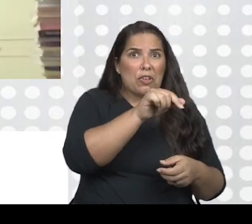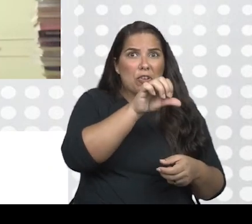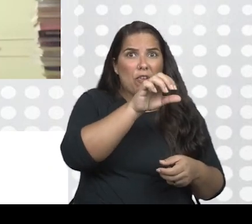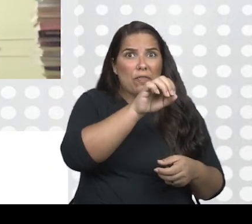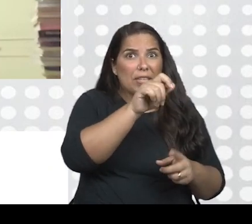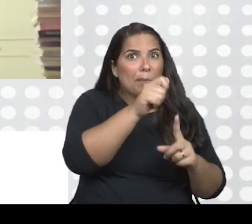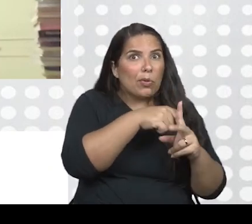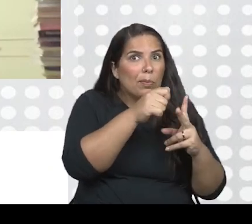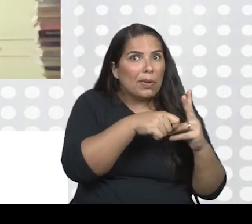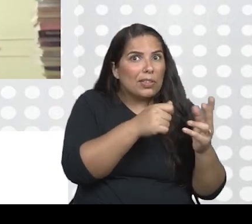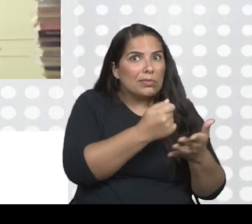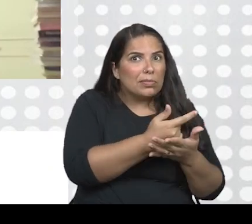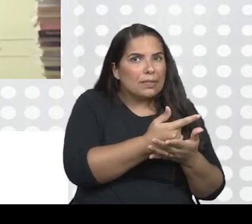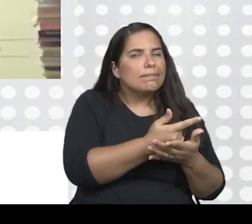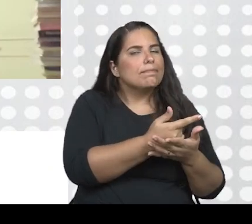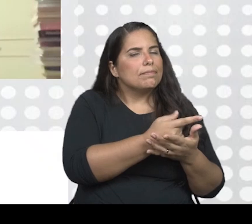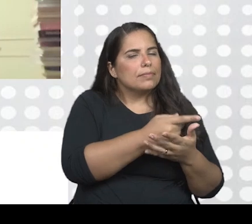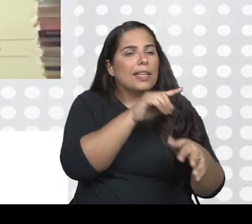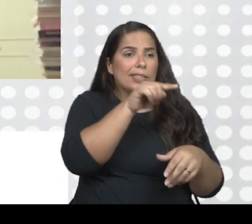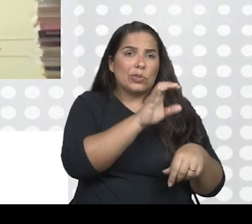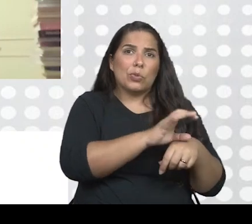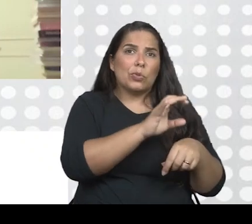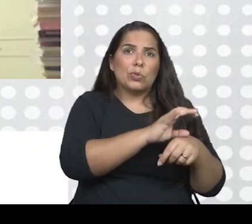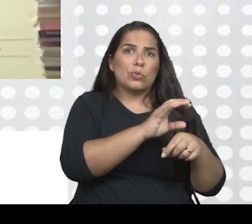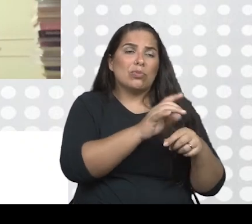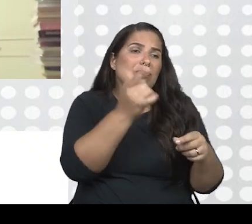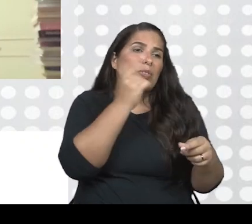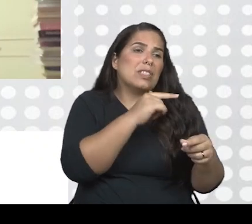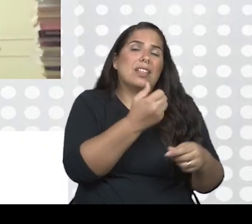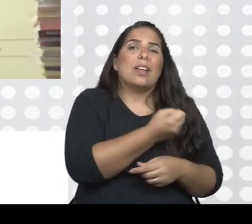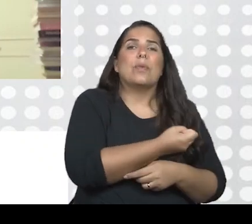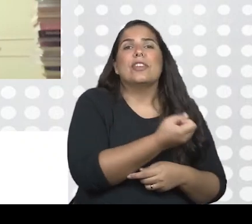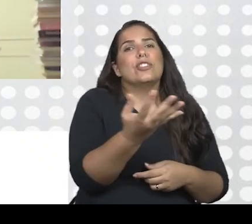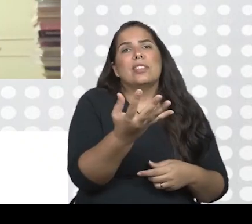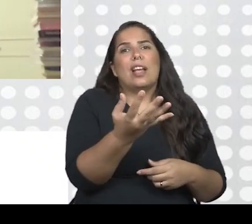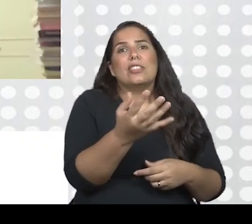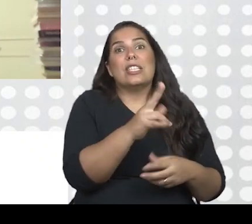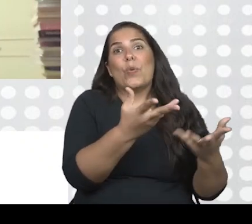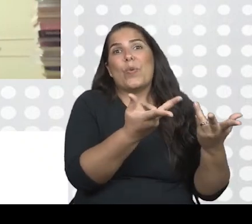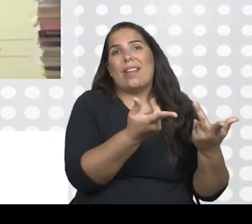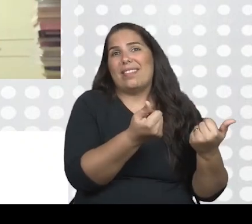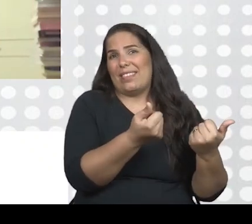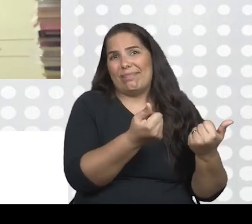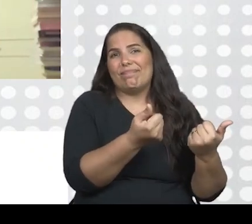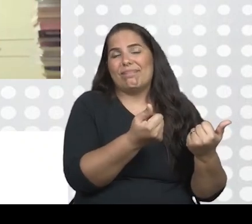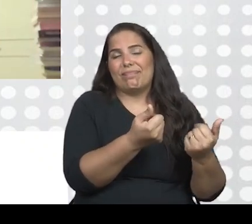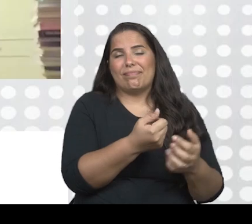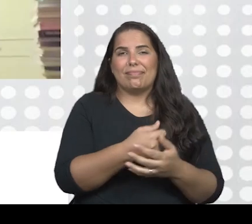mês, né? Então, acaba que esses cursos ganham na quantidade e não na qualidade.